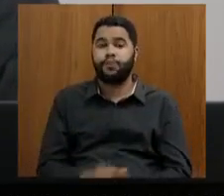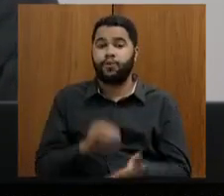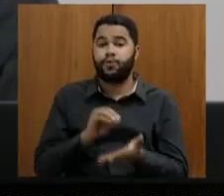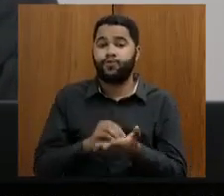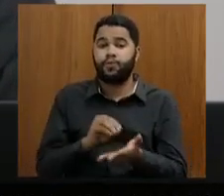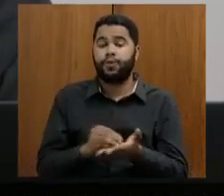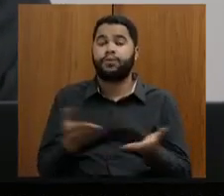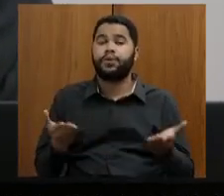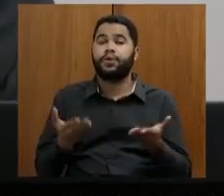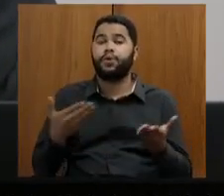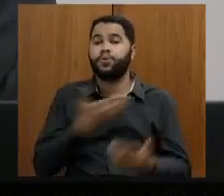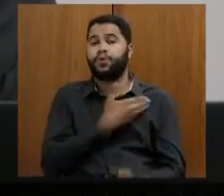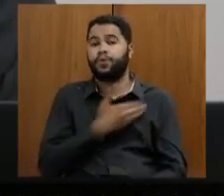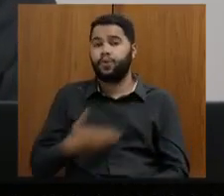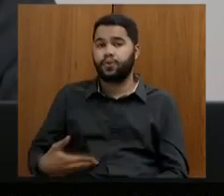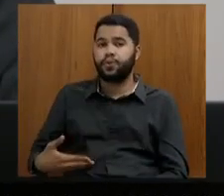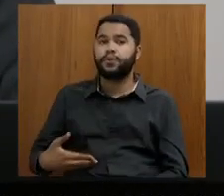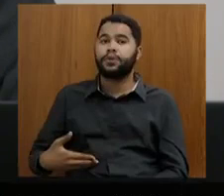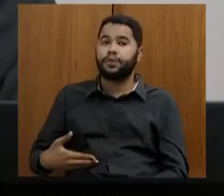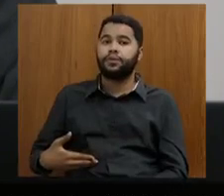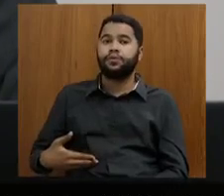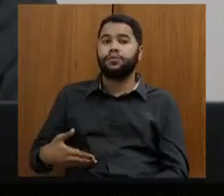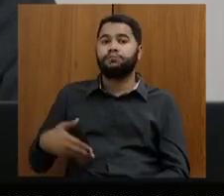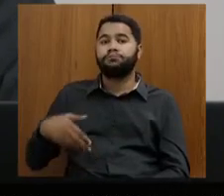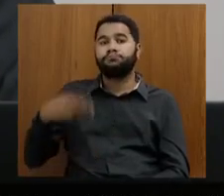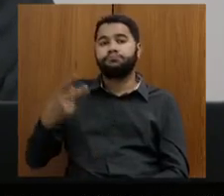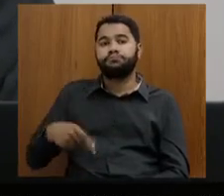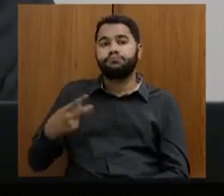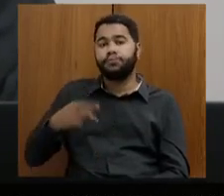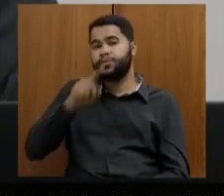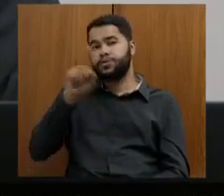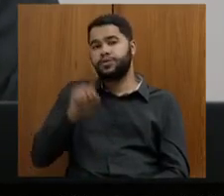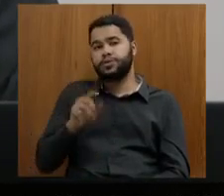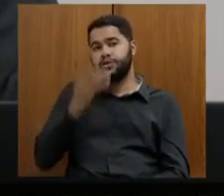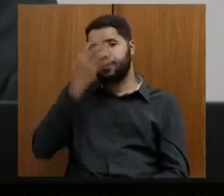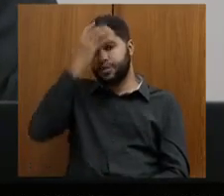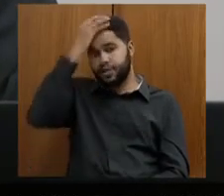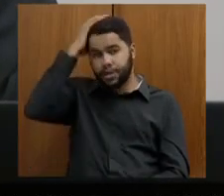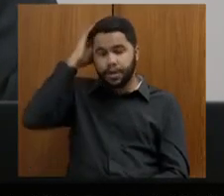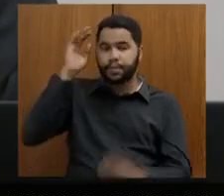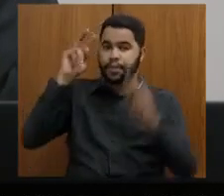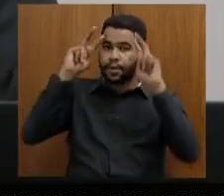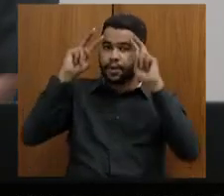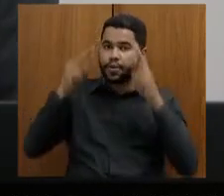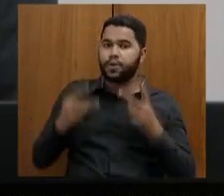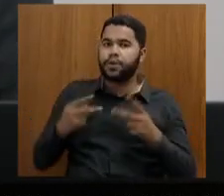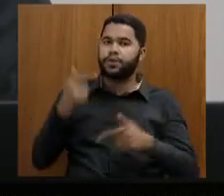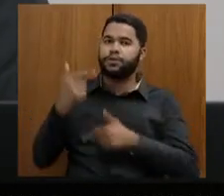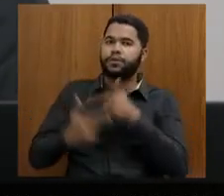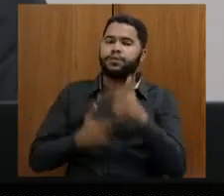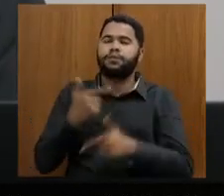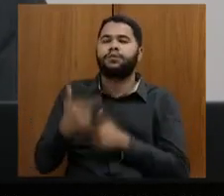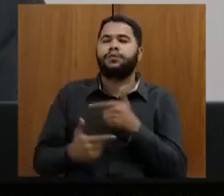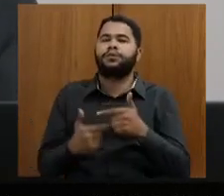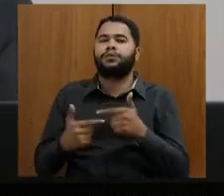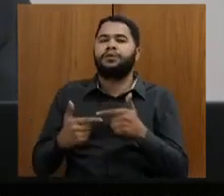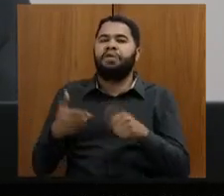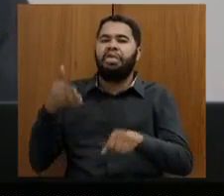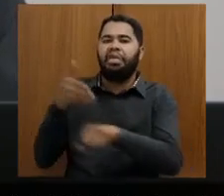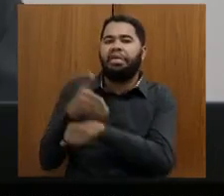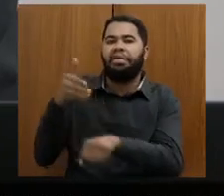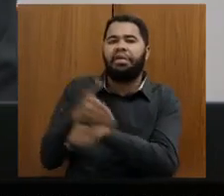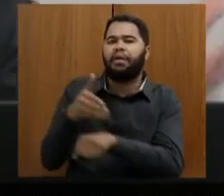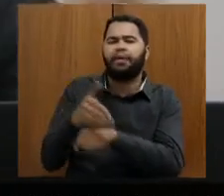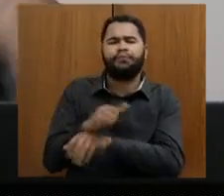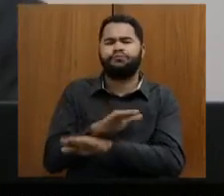falta agora é o governador do Estado reconhecer esse trabalho é deixar de fazer as intervenções